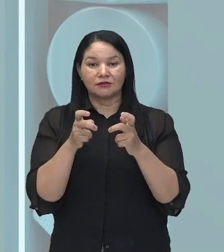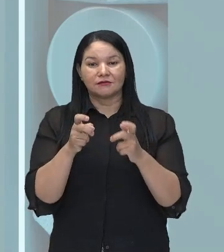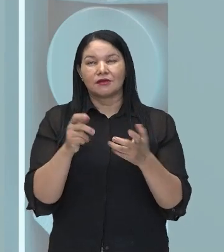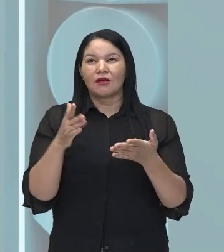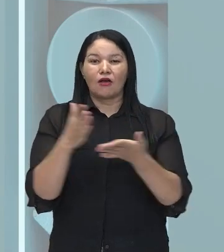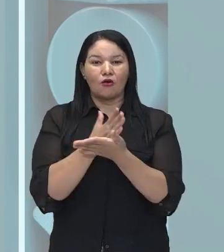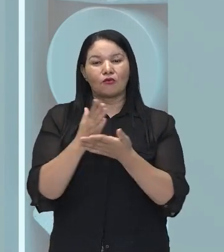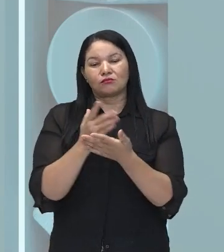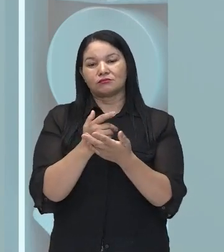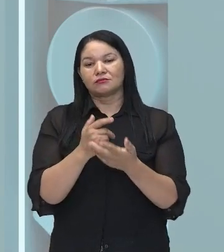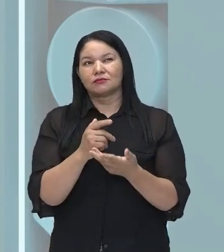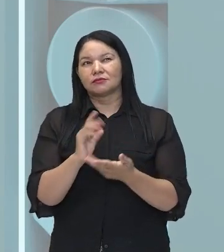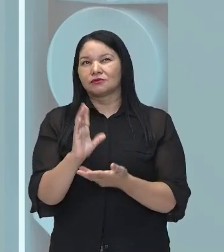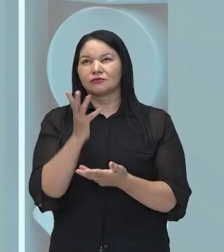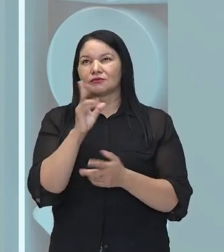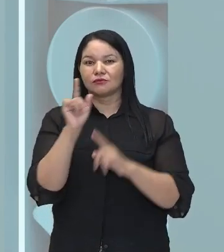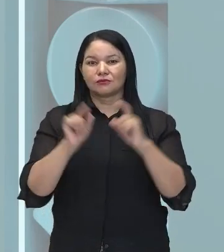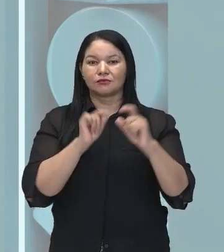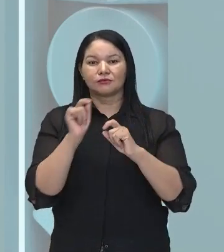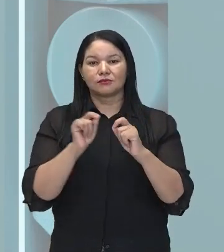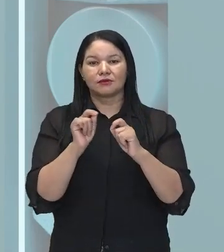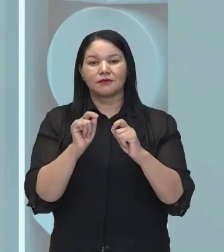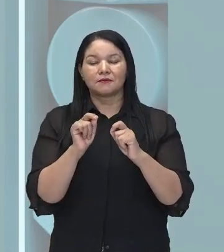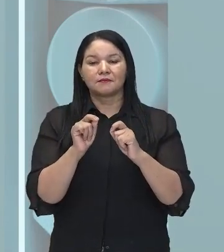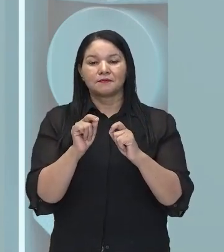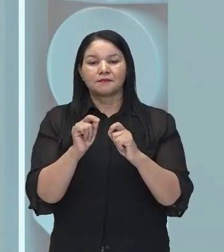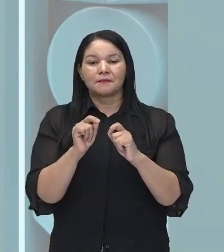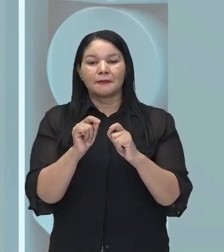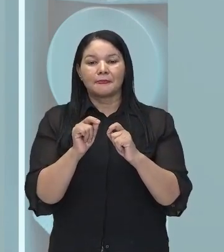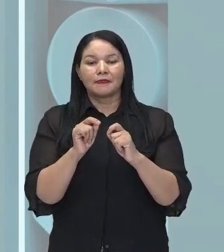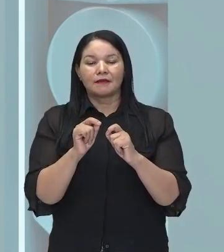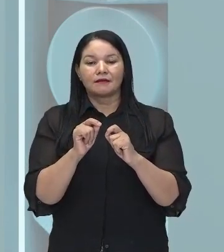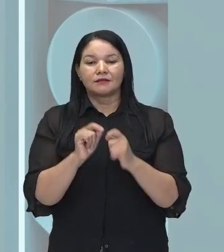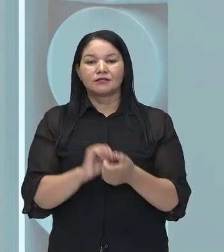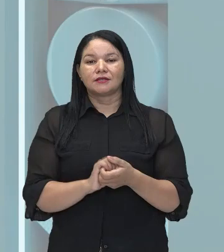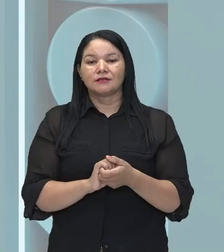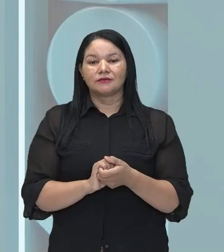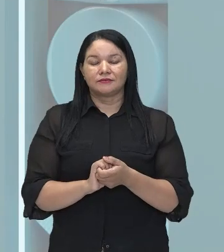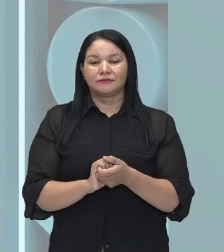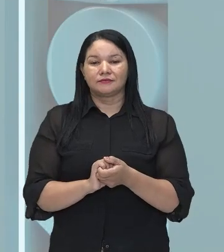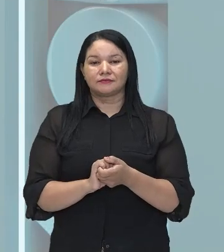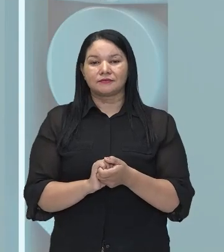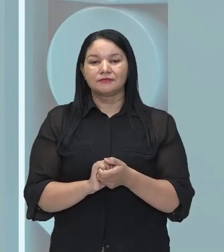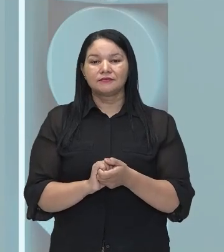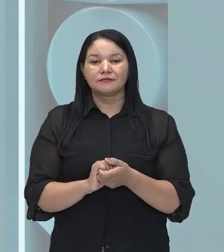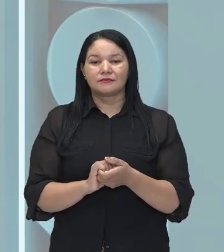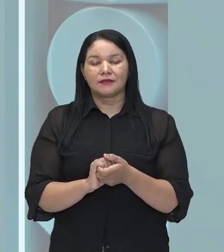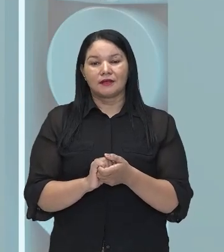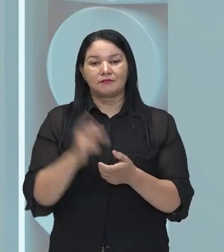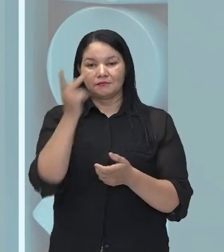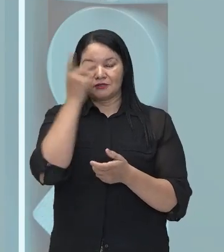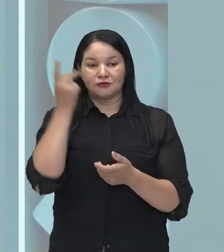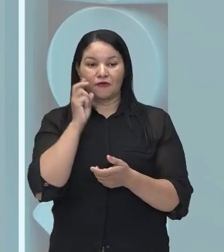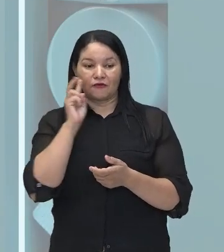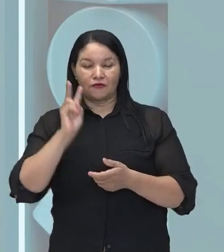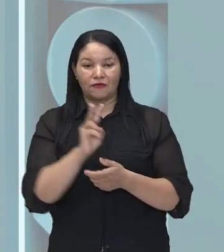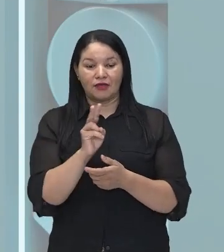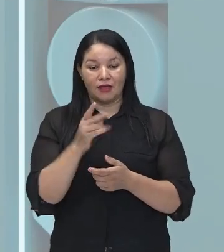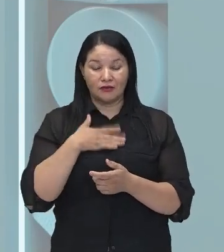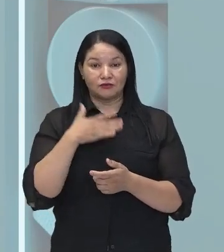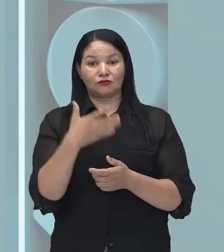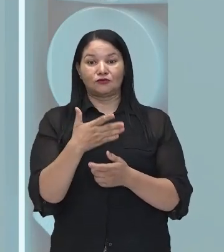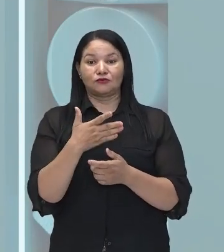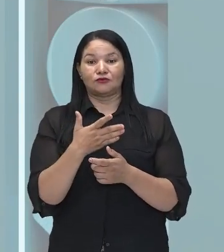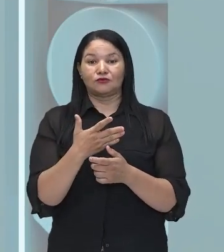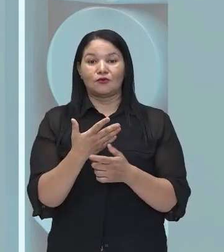acabam deixando isso notável pelo escândalo, pelo susto que as pessoas têm ao se deparar